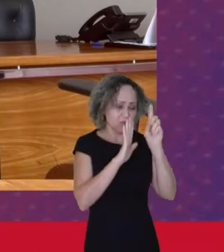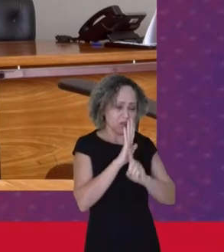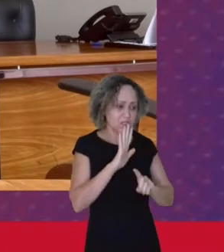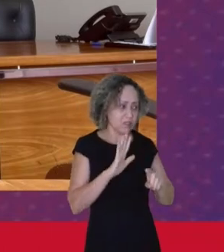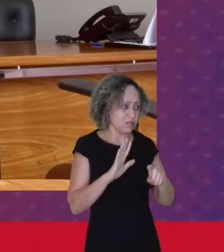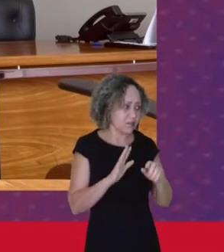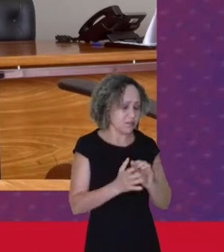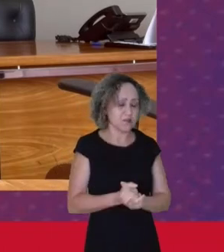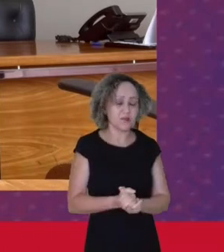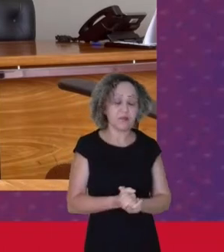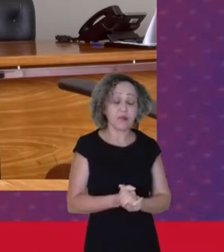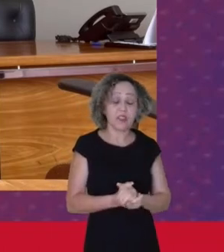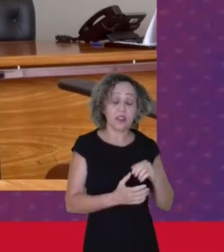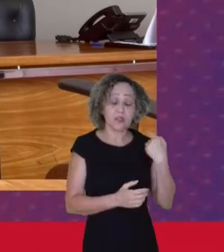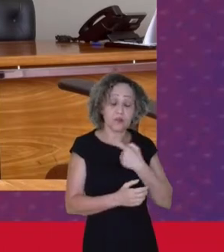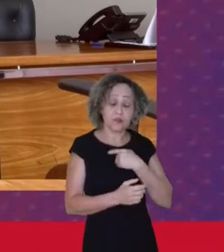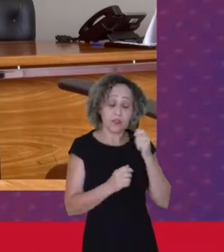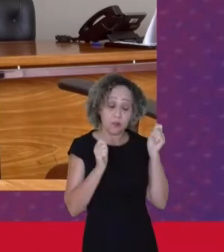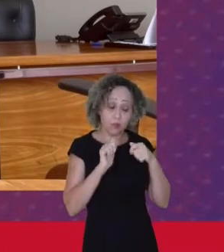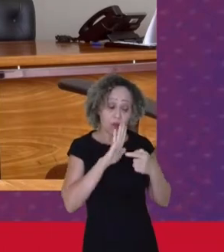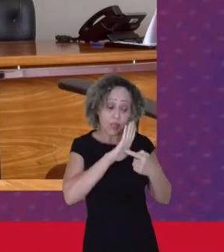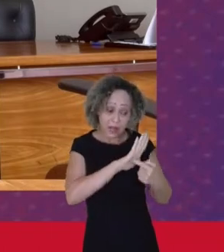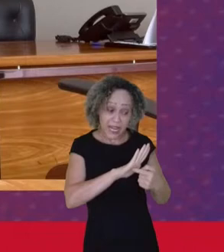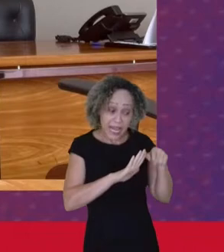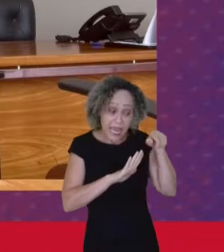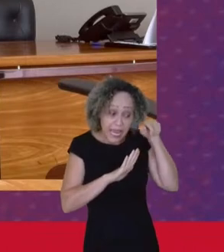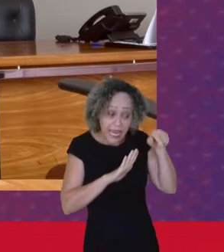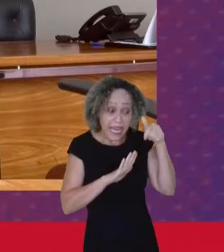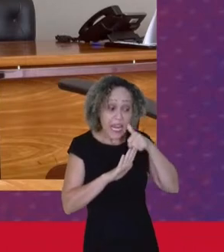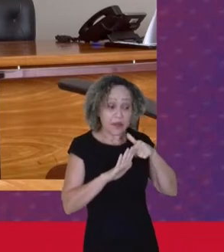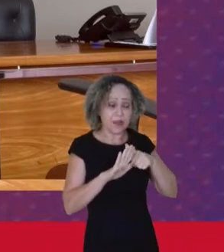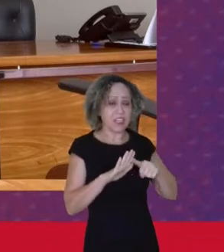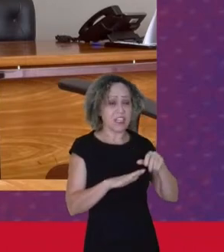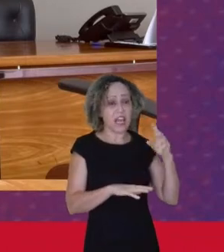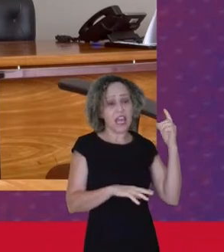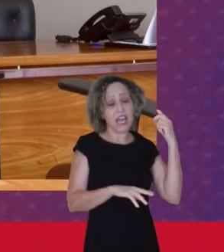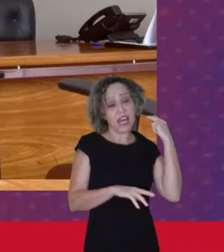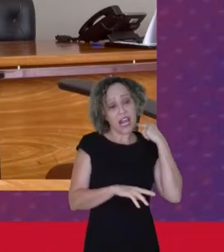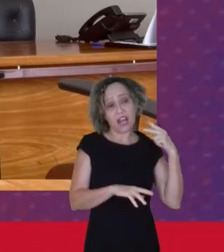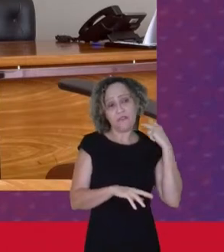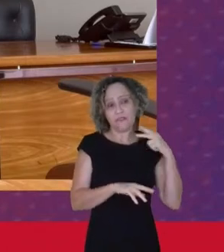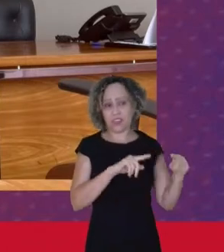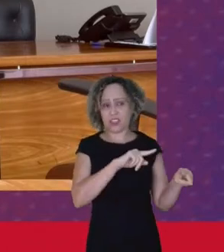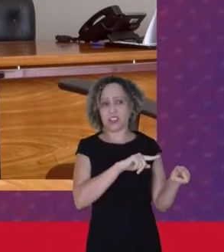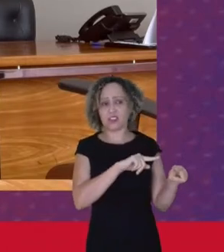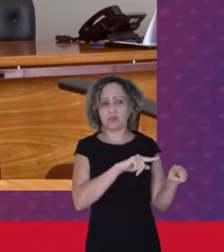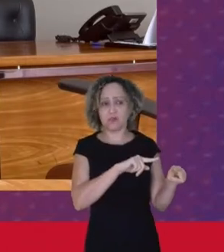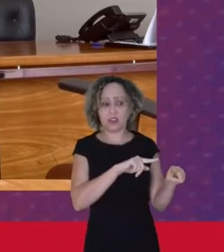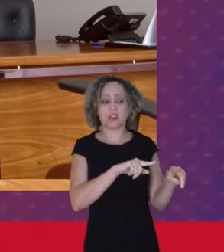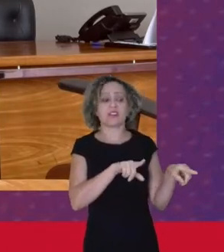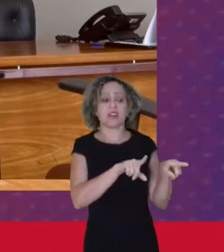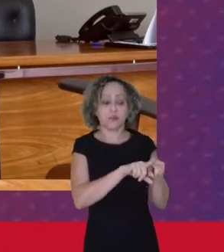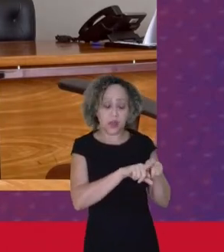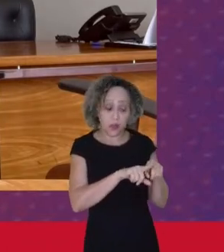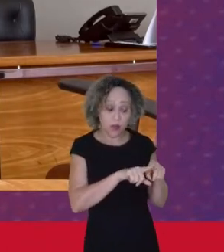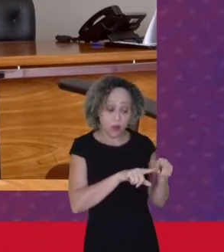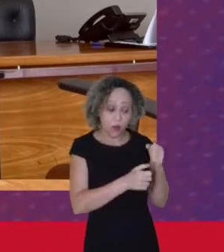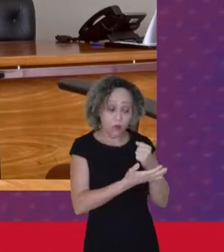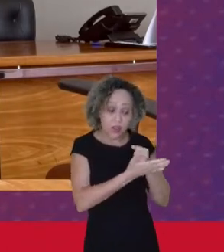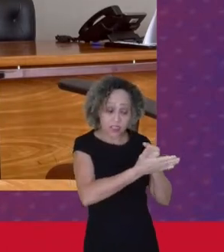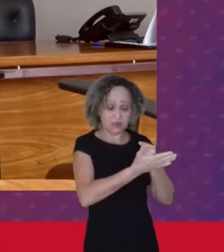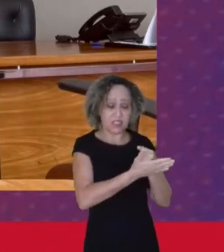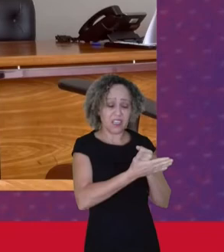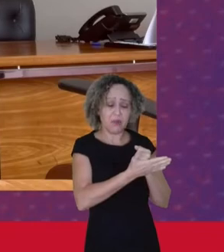empoderar, mostrar para ela que ela era vítima, oferecer o canal de denúncia, toda a parte